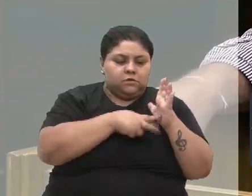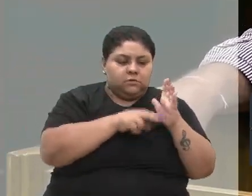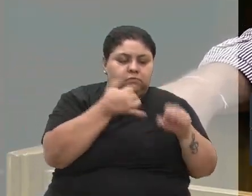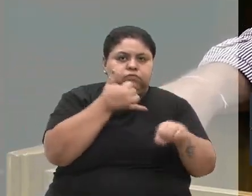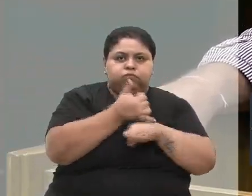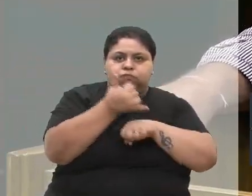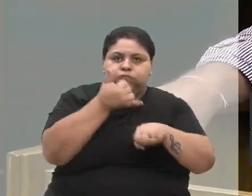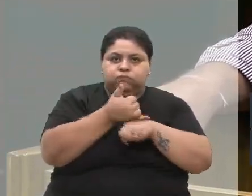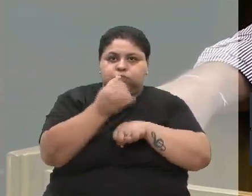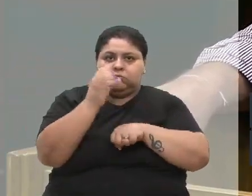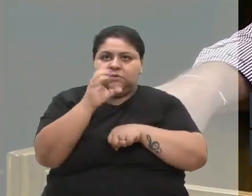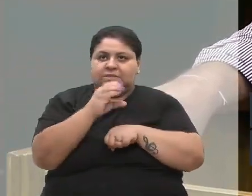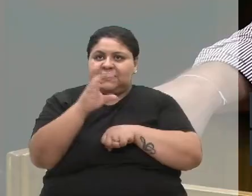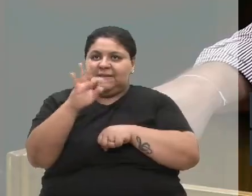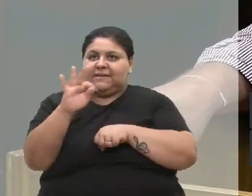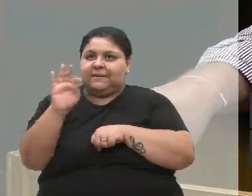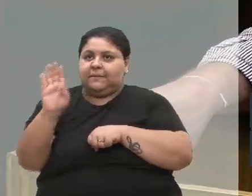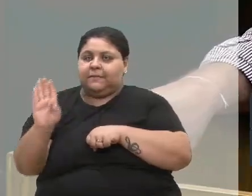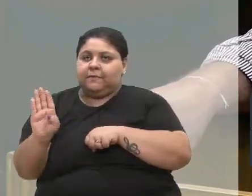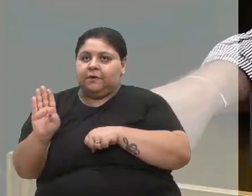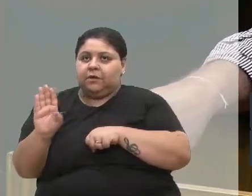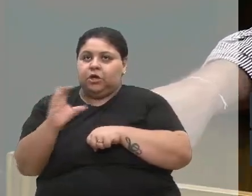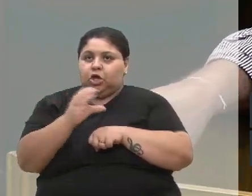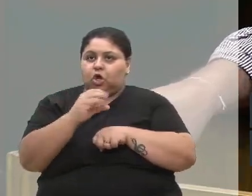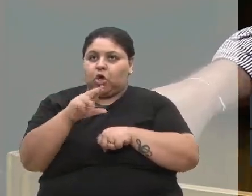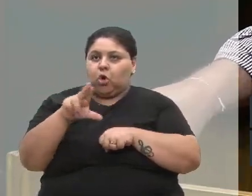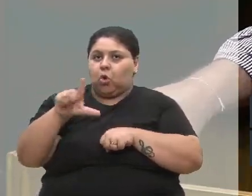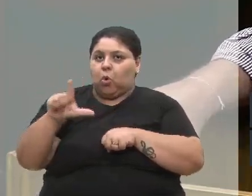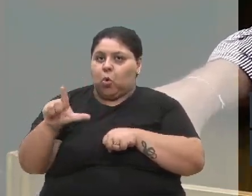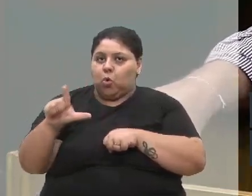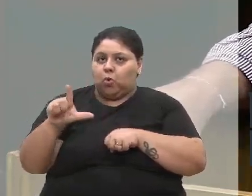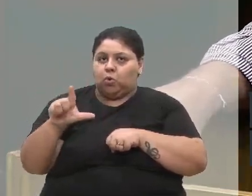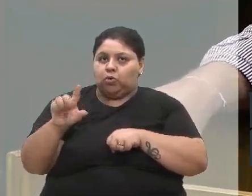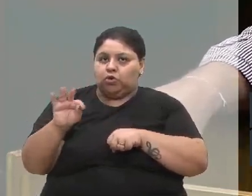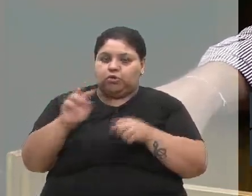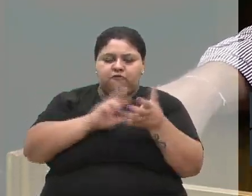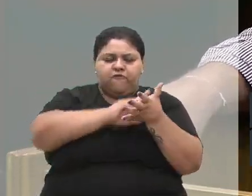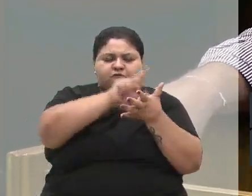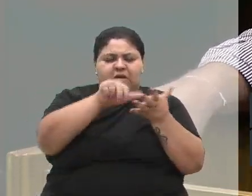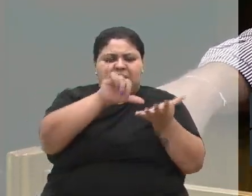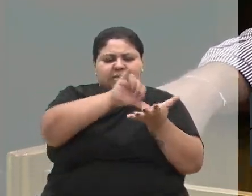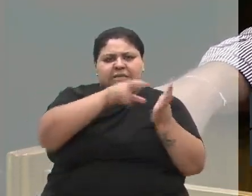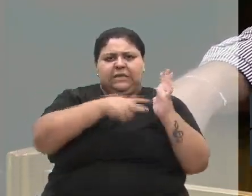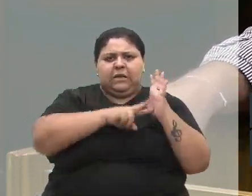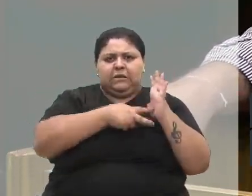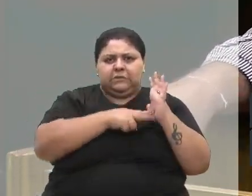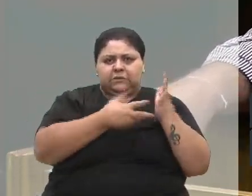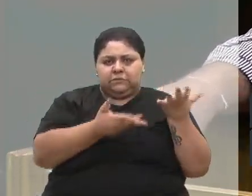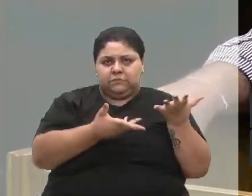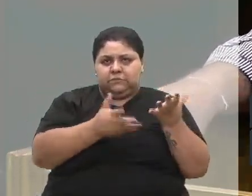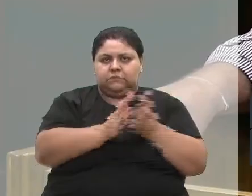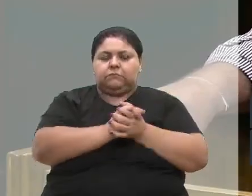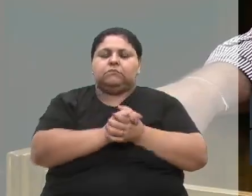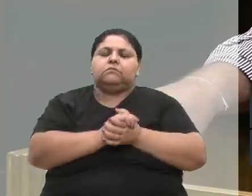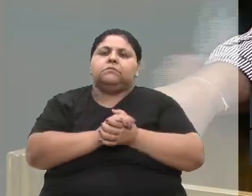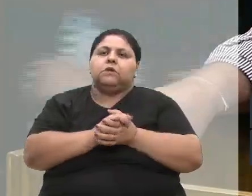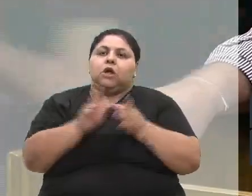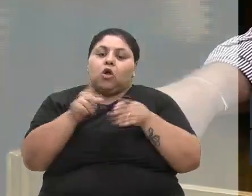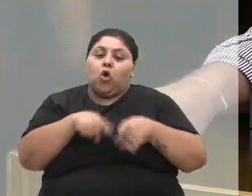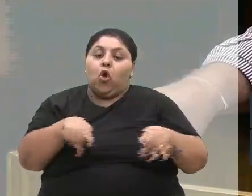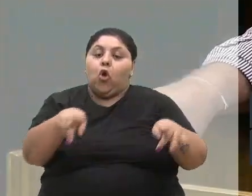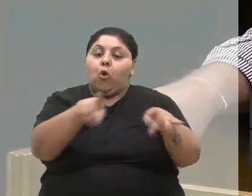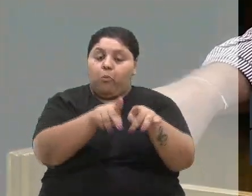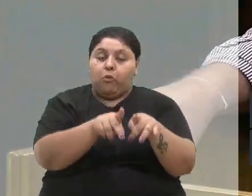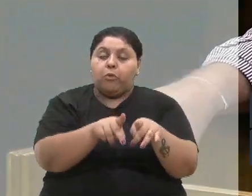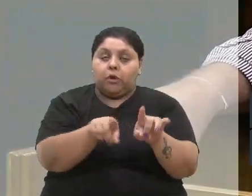metalúrgicos, CTB, CUT, vários centrais sindicais. Então, o público que